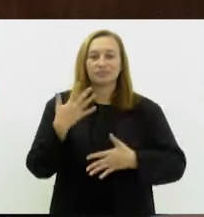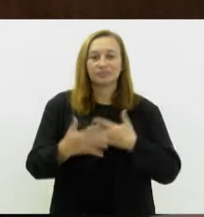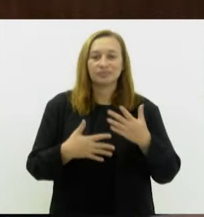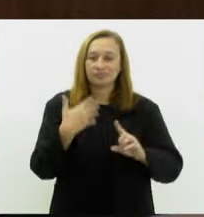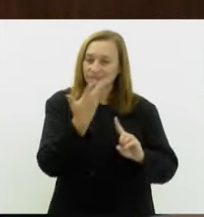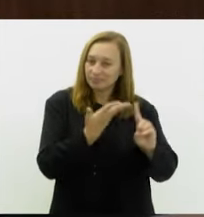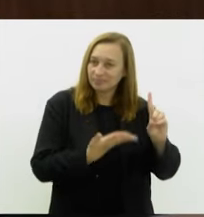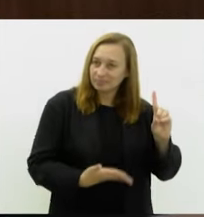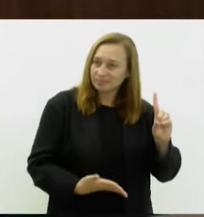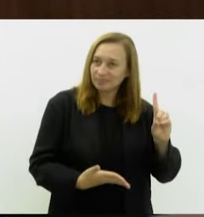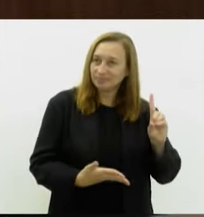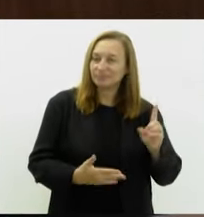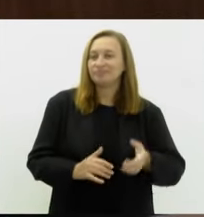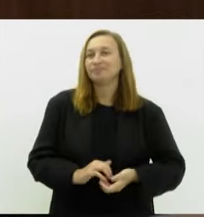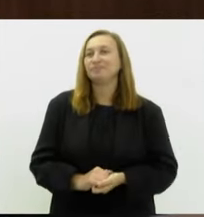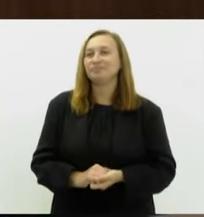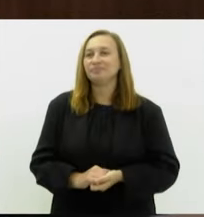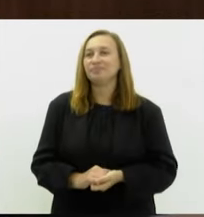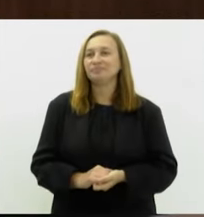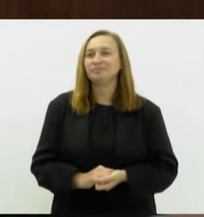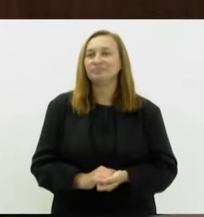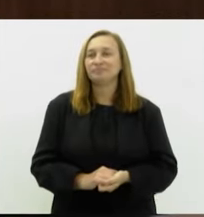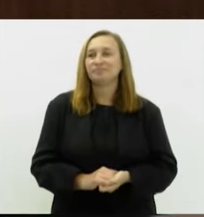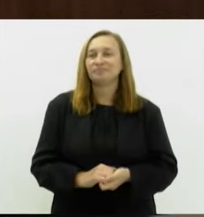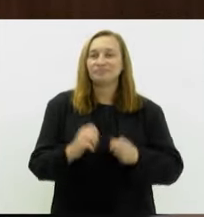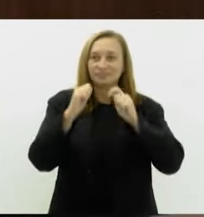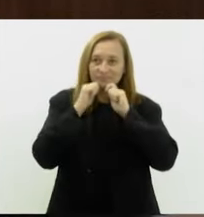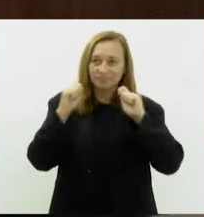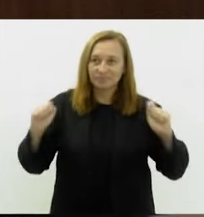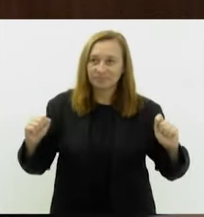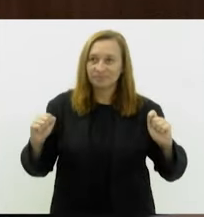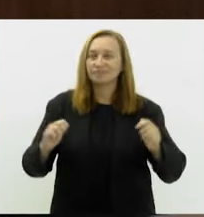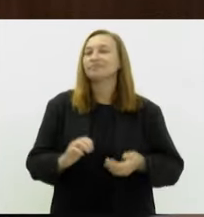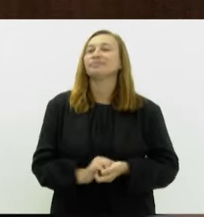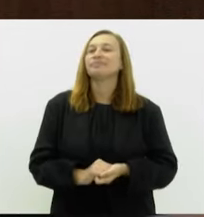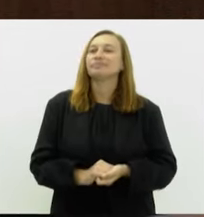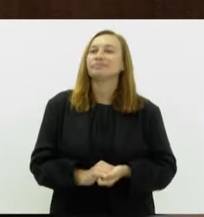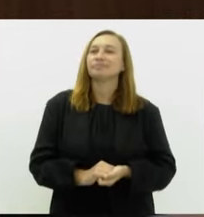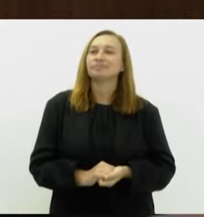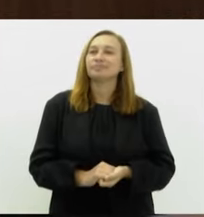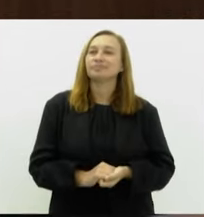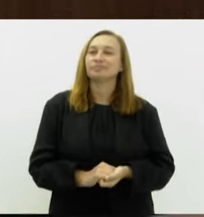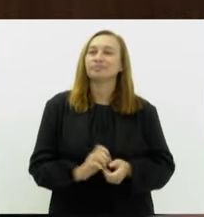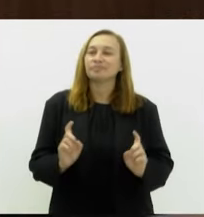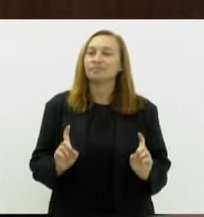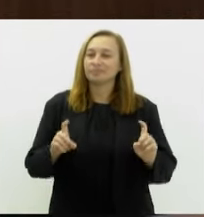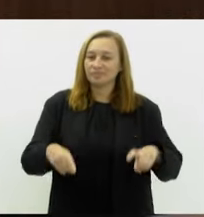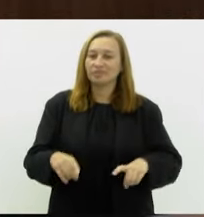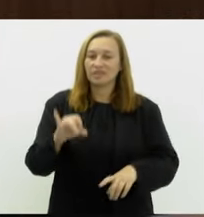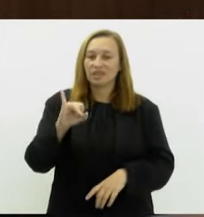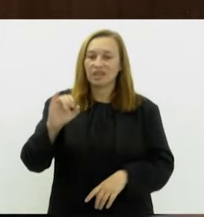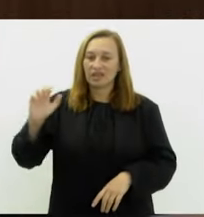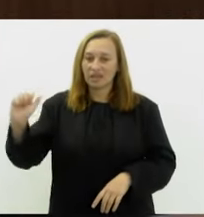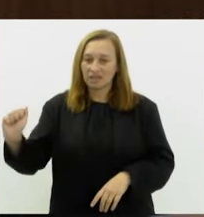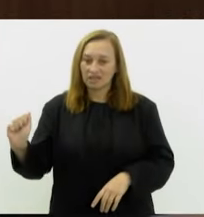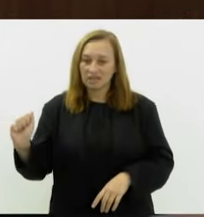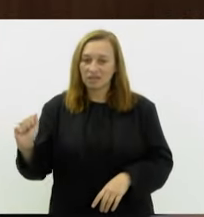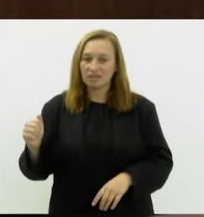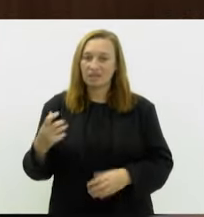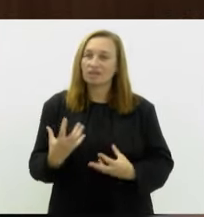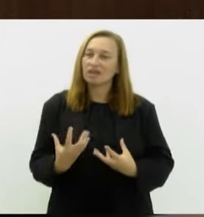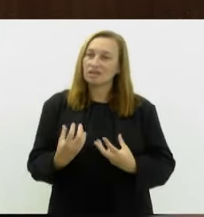honraria que o Zenóbio, pastor Zenóbio, assessor daqui da, do gabinete da Índia Armelau, está